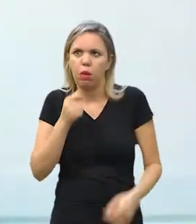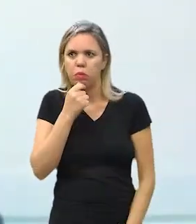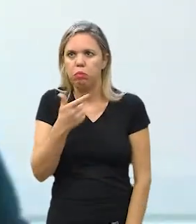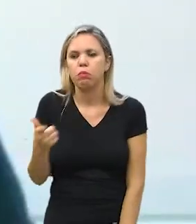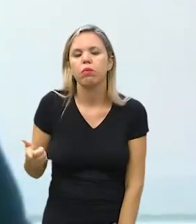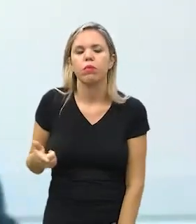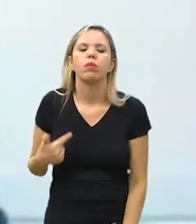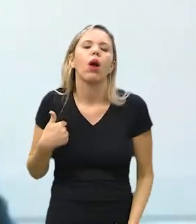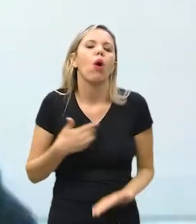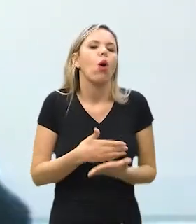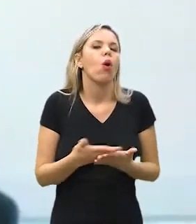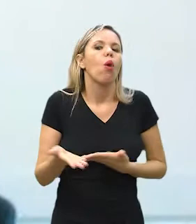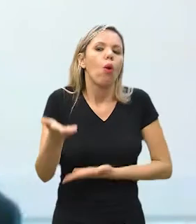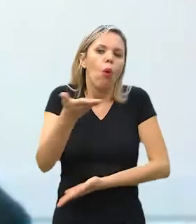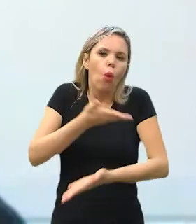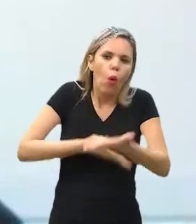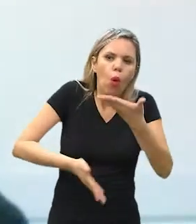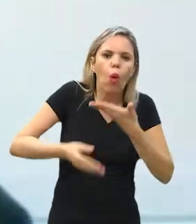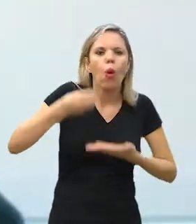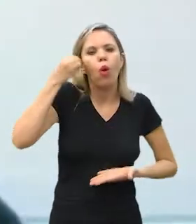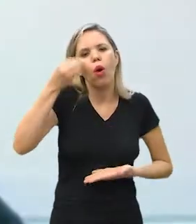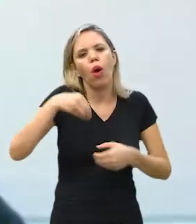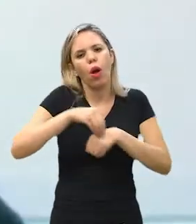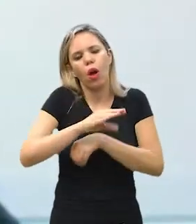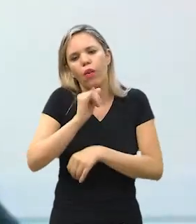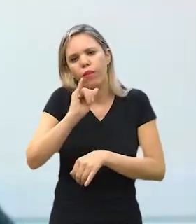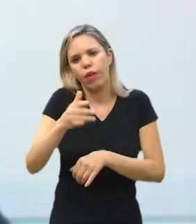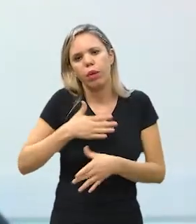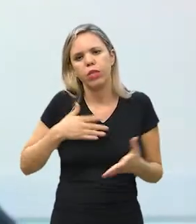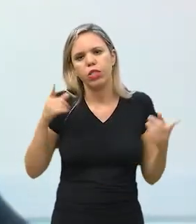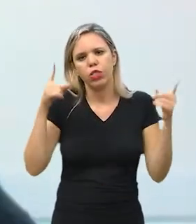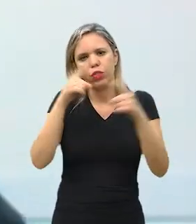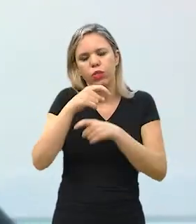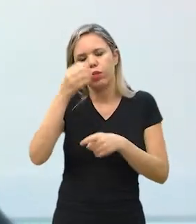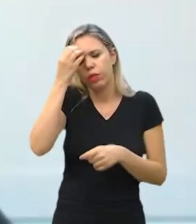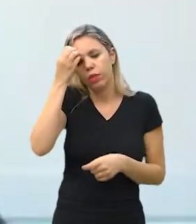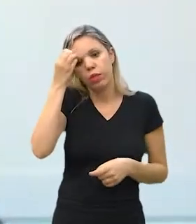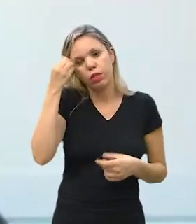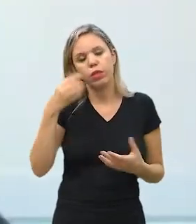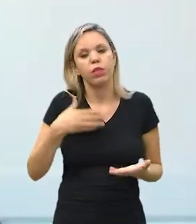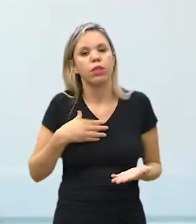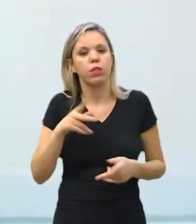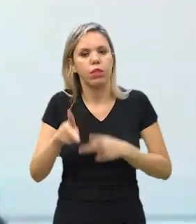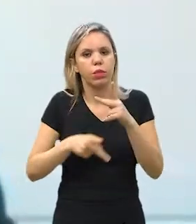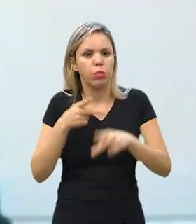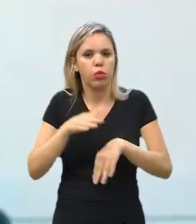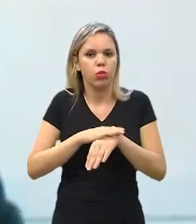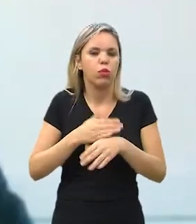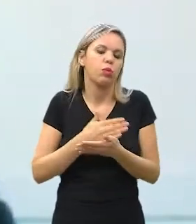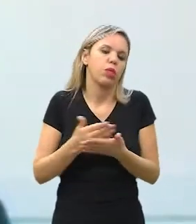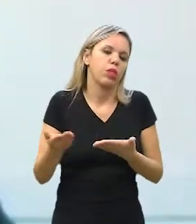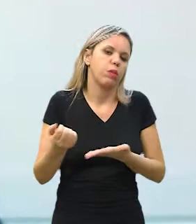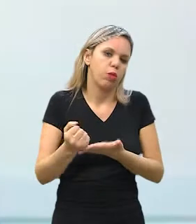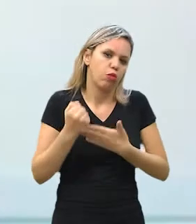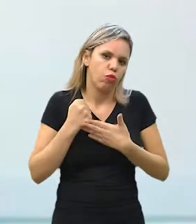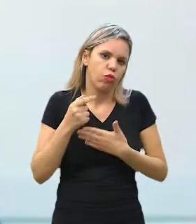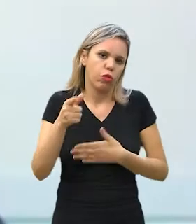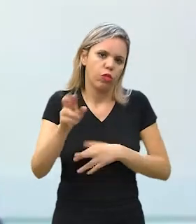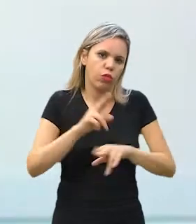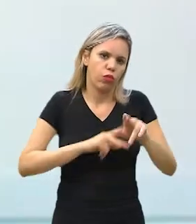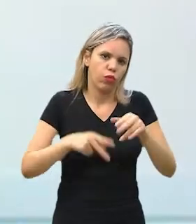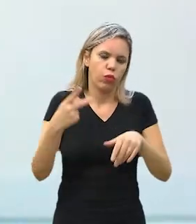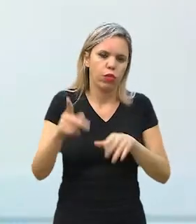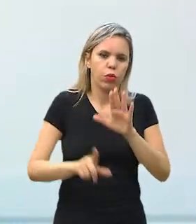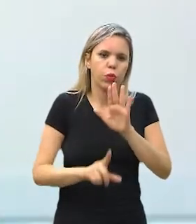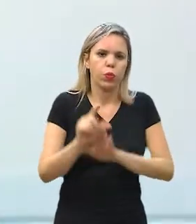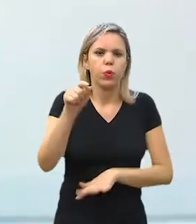empresários que ainda não tinham passado. Então, começou uma troca. E aí foi onde eu falei as minhas dificuldades e as pessoas começaram a me ajudar.